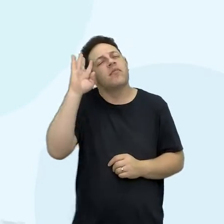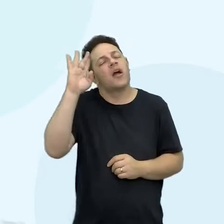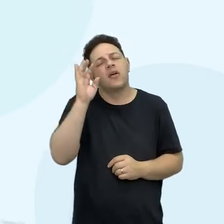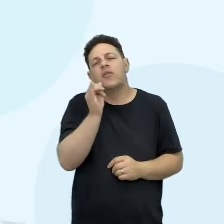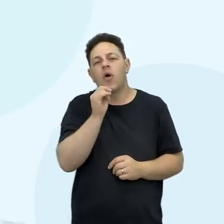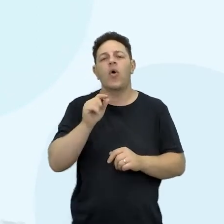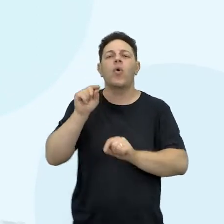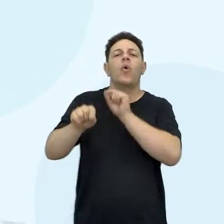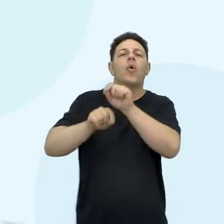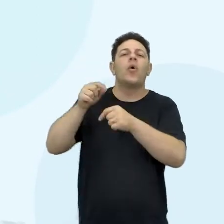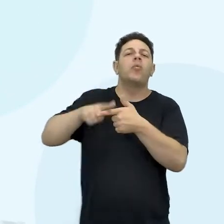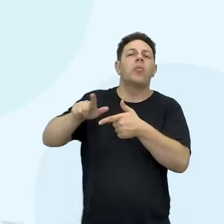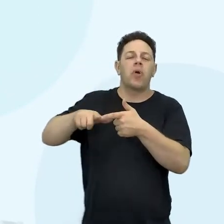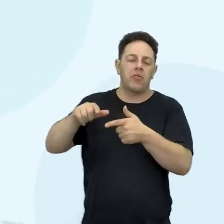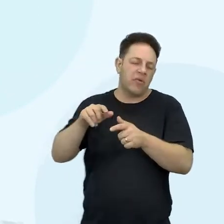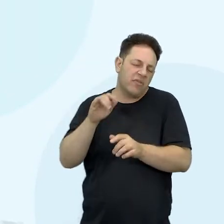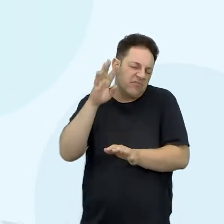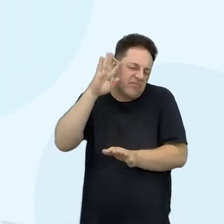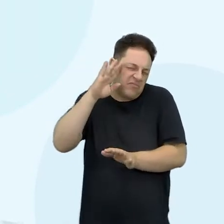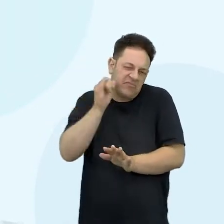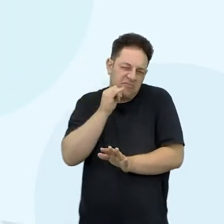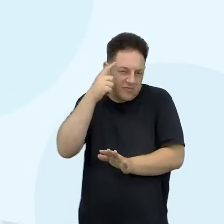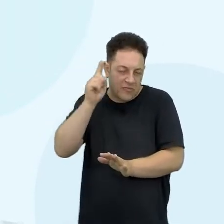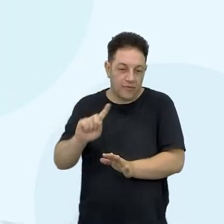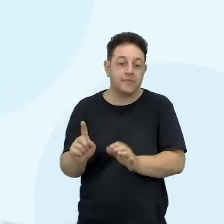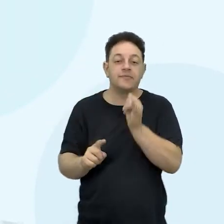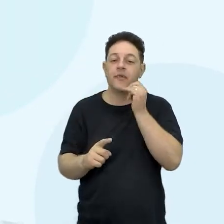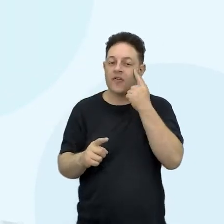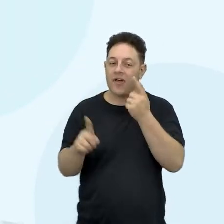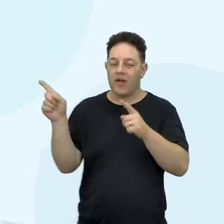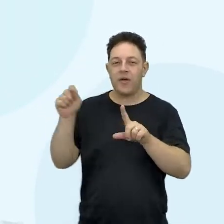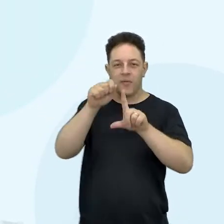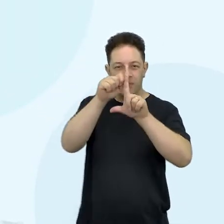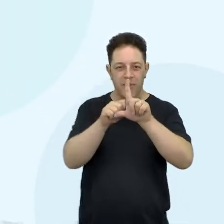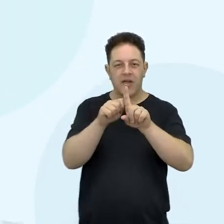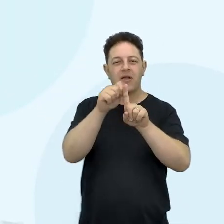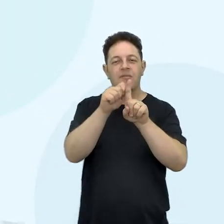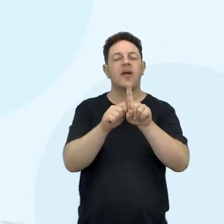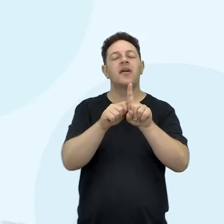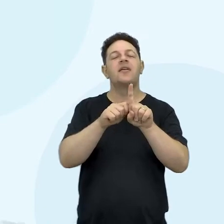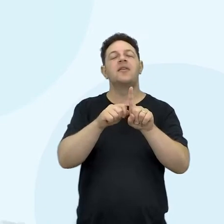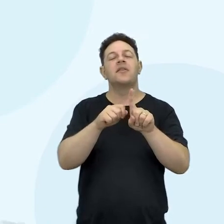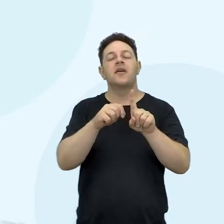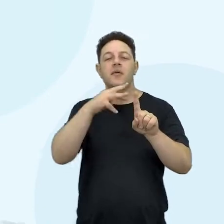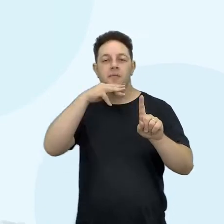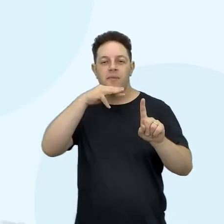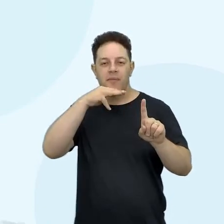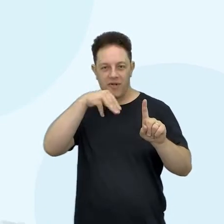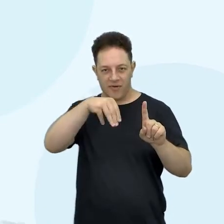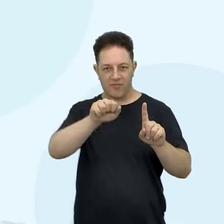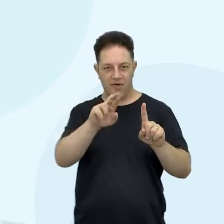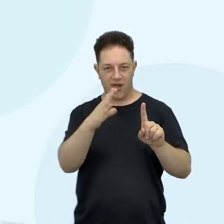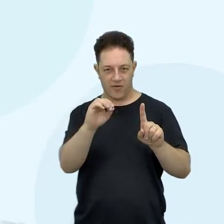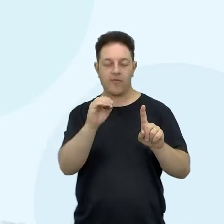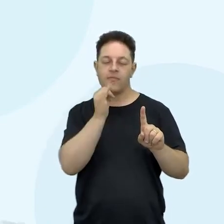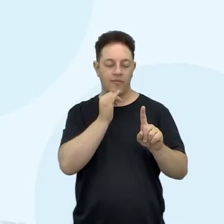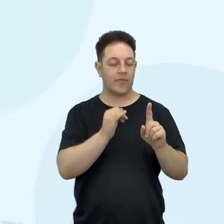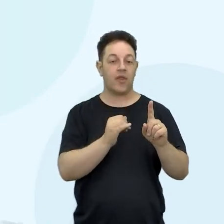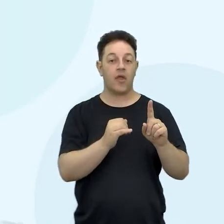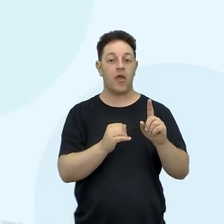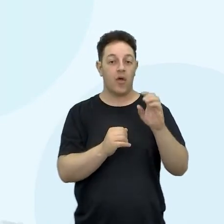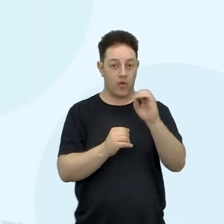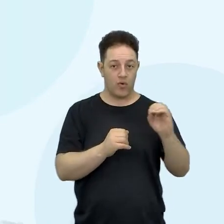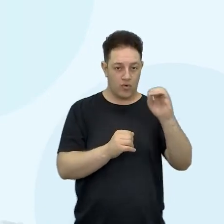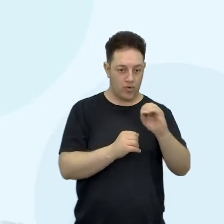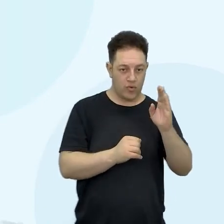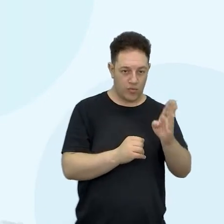o problema. E o que aconteceu é que em março, aí, se você olhar no gráfico, tinha até março, né, de outubro até março de